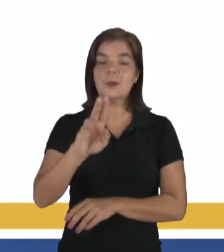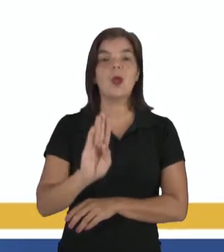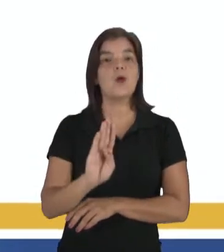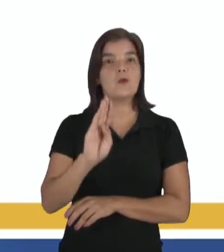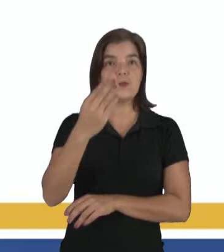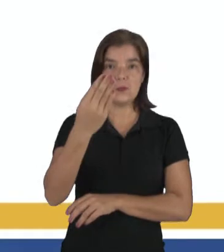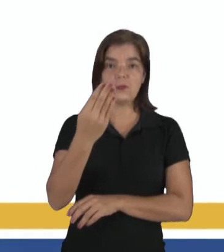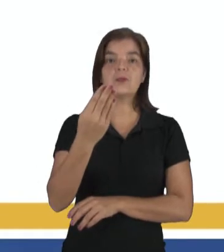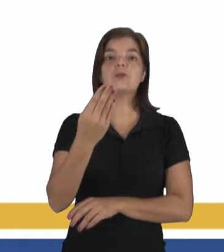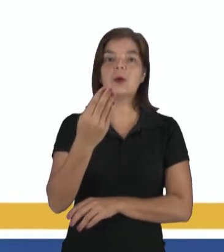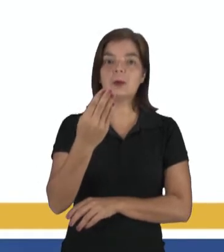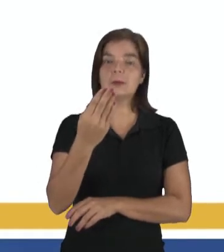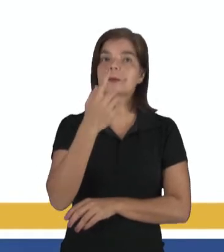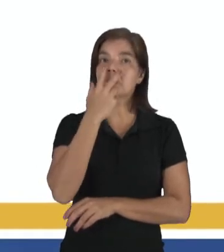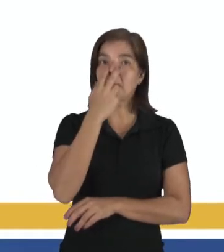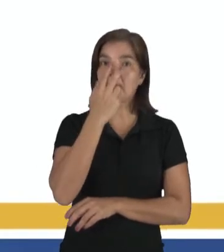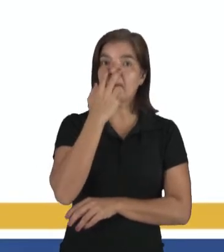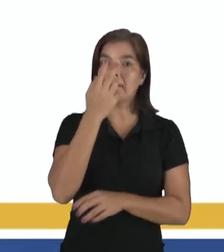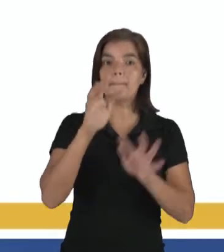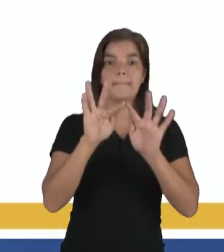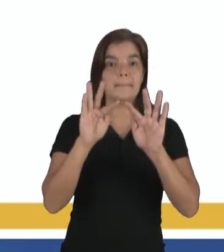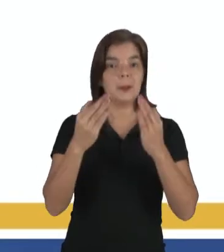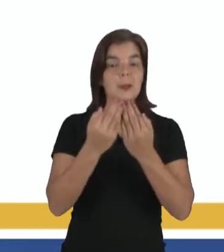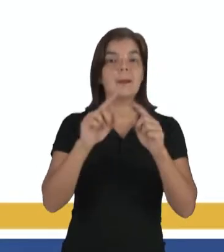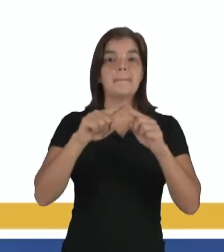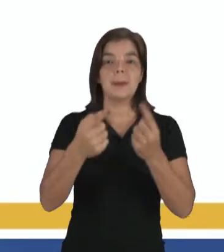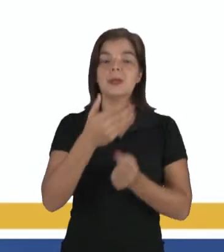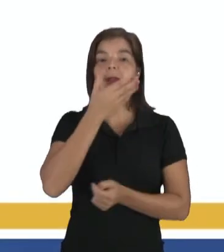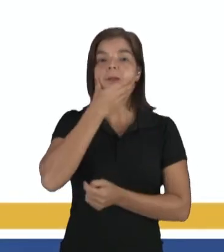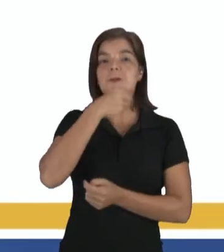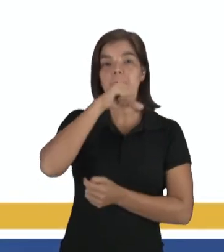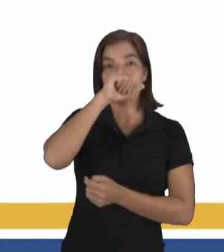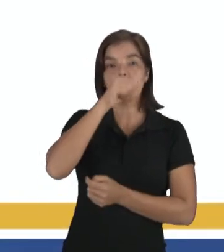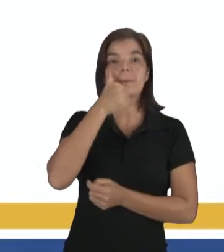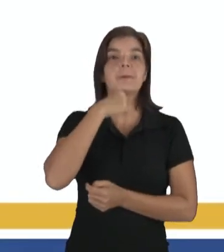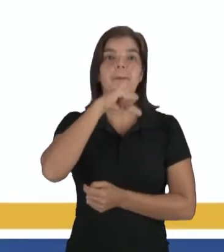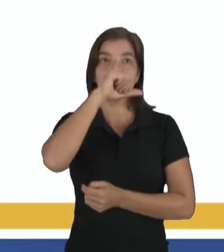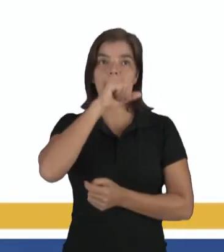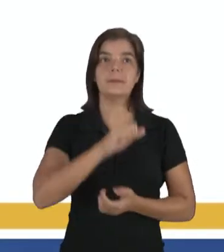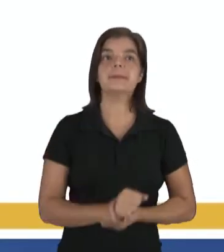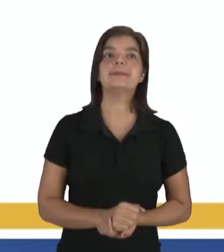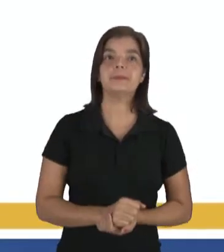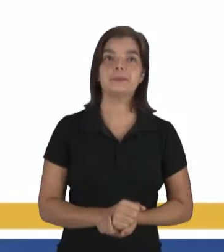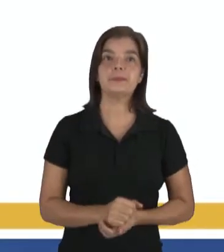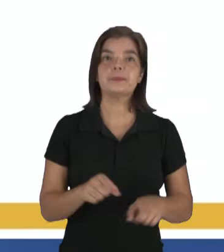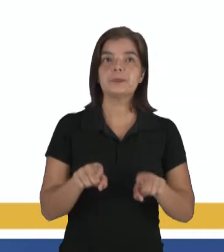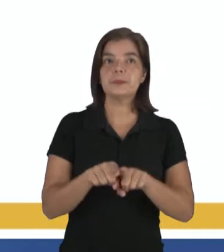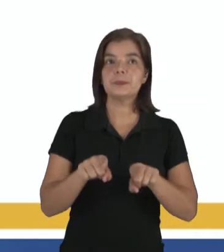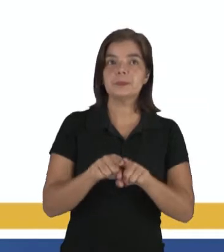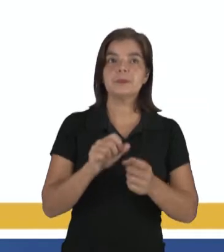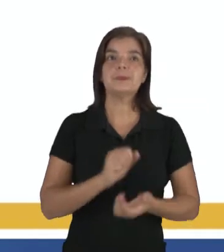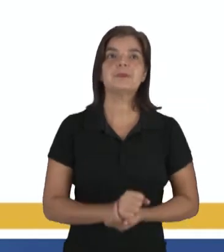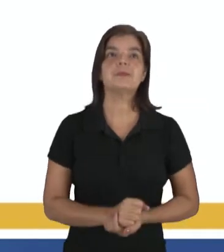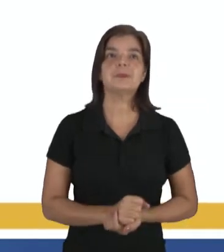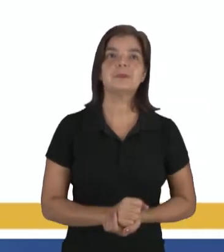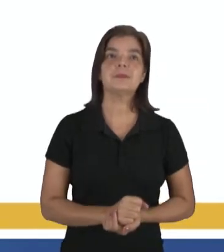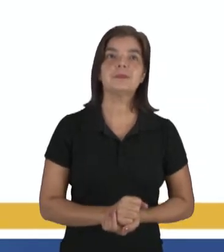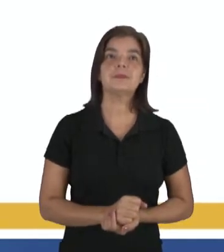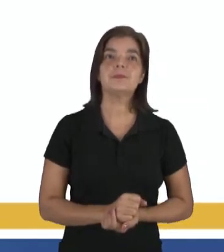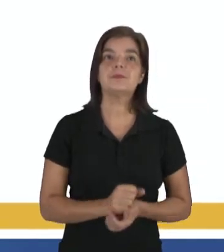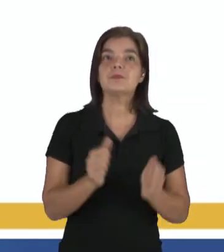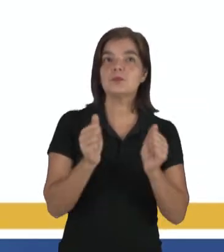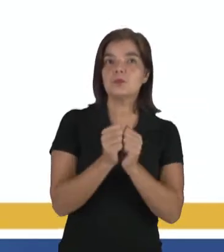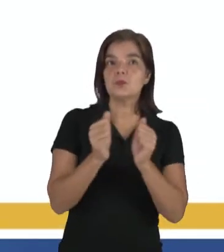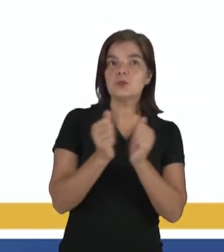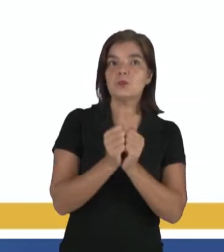combinado tá parece parentes mas não é significa paz o Grand Father e Grand mother